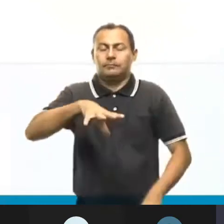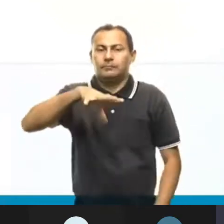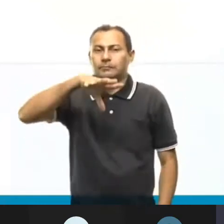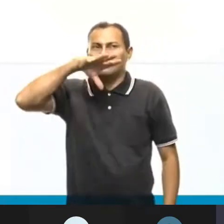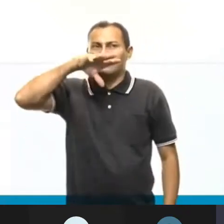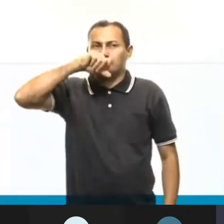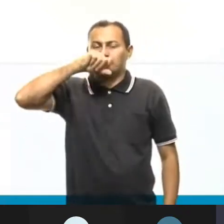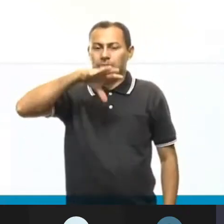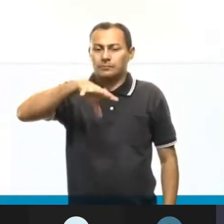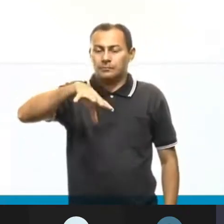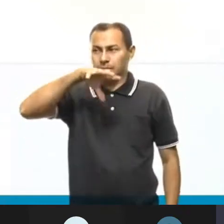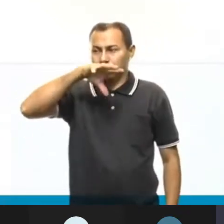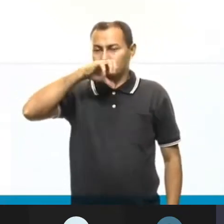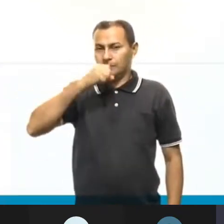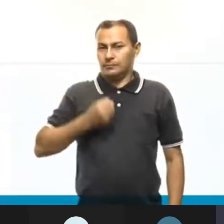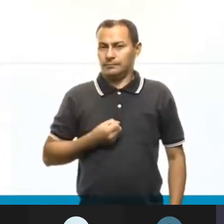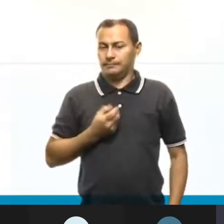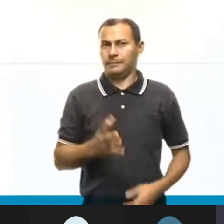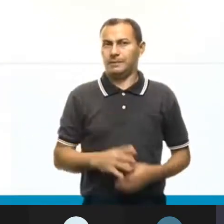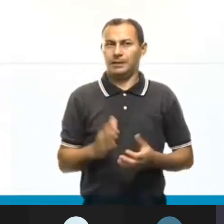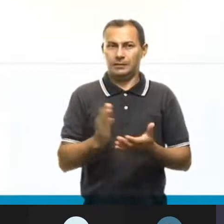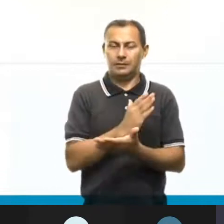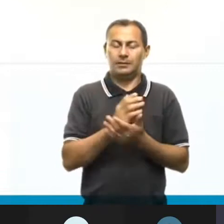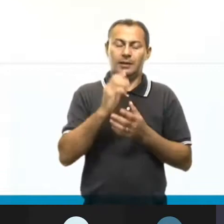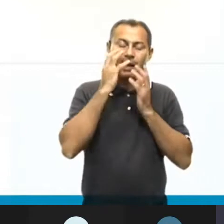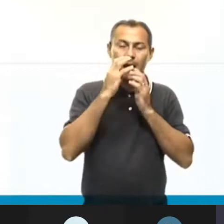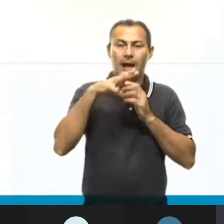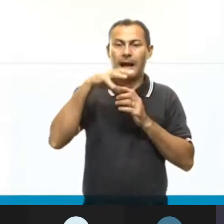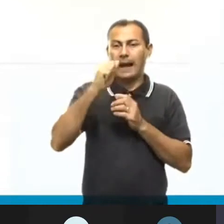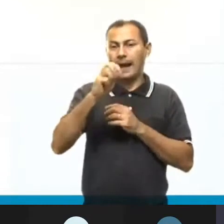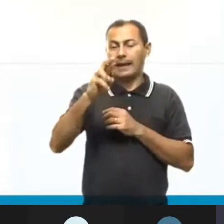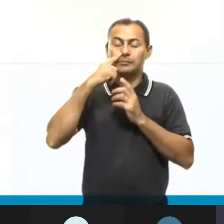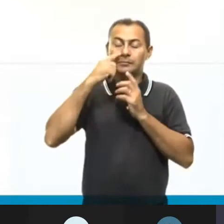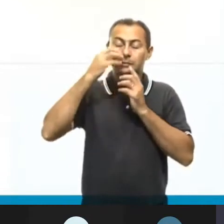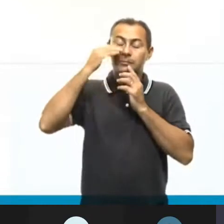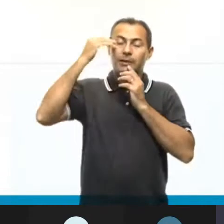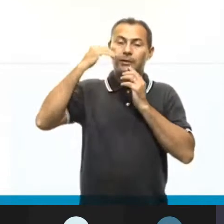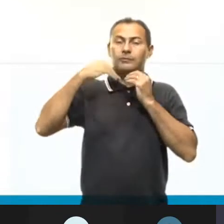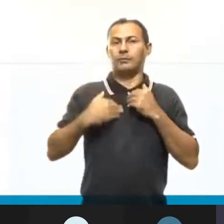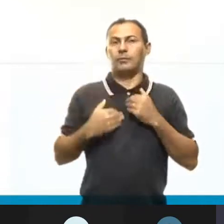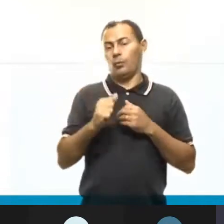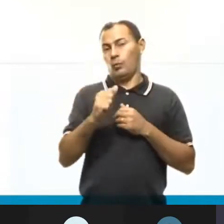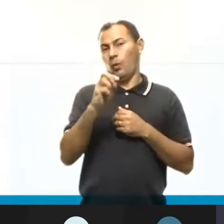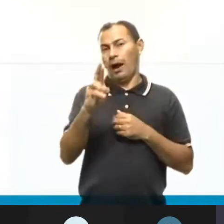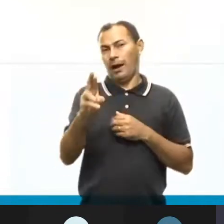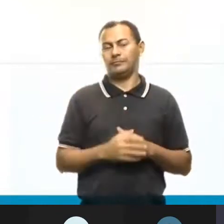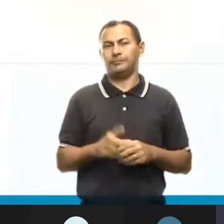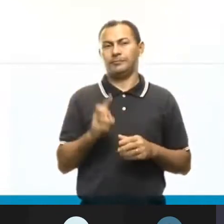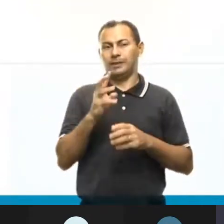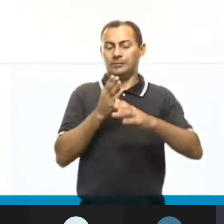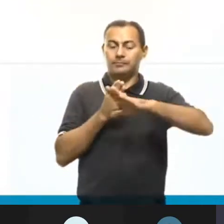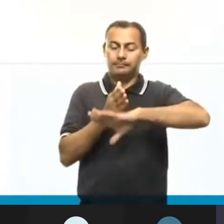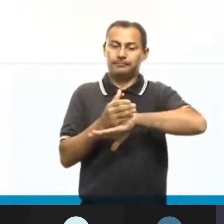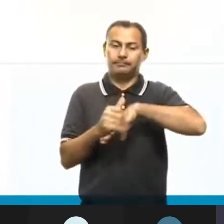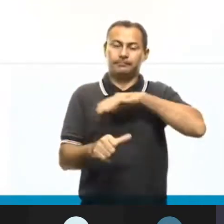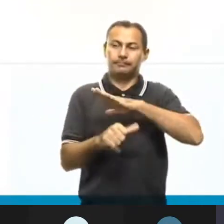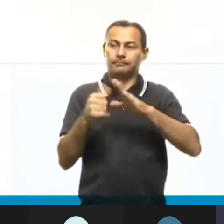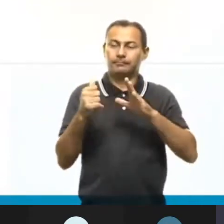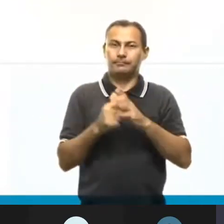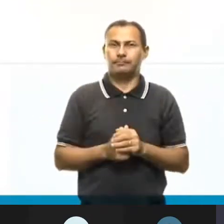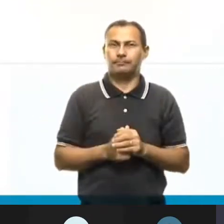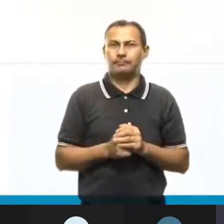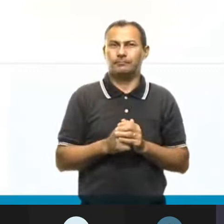respiratório, ele é, né, dividido lá em vias aéreas superiores e inferiores, e o ar, né, ele vai entrar